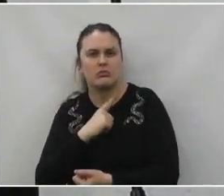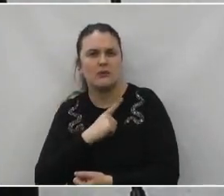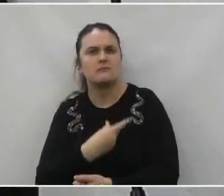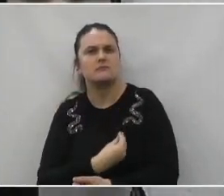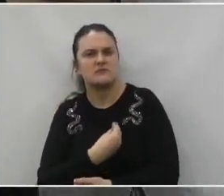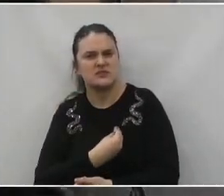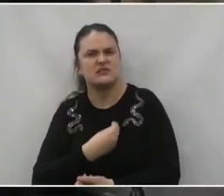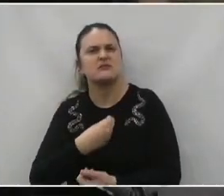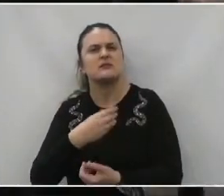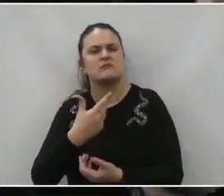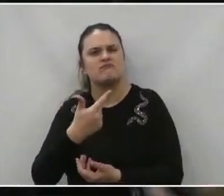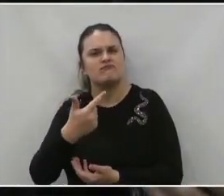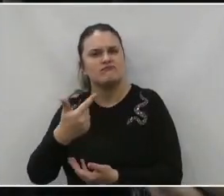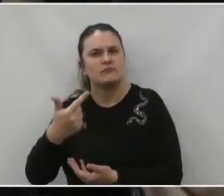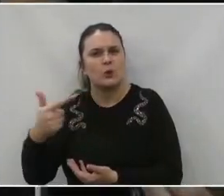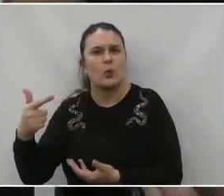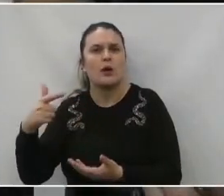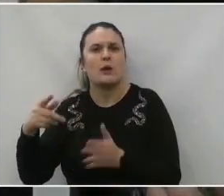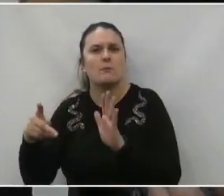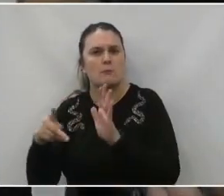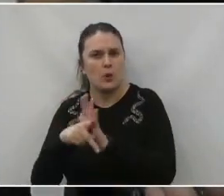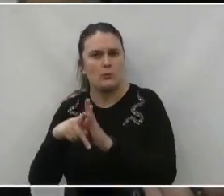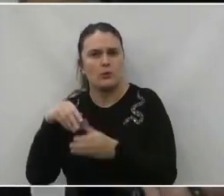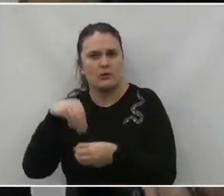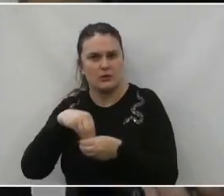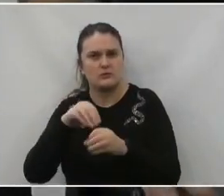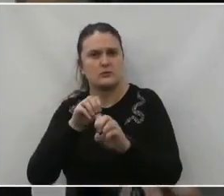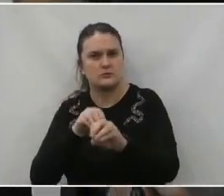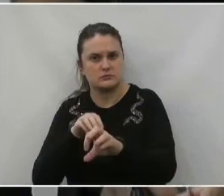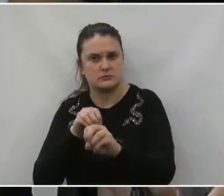várias esferas, inclusive na educação.